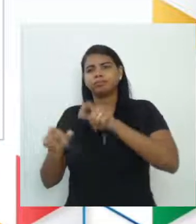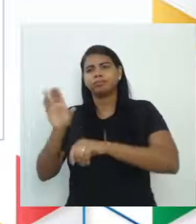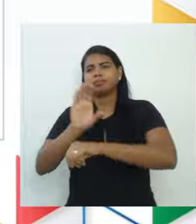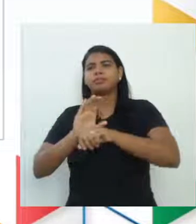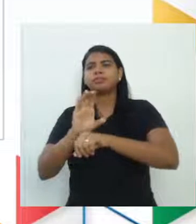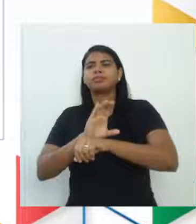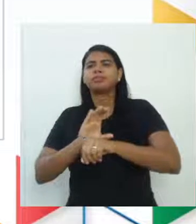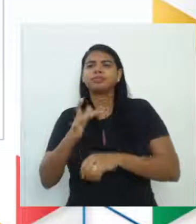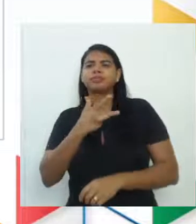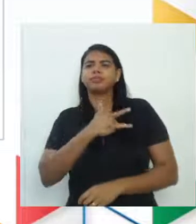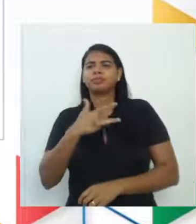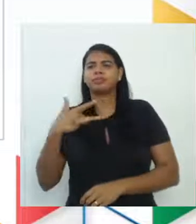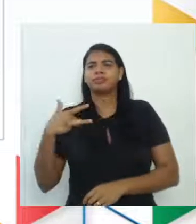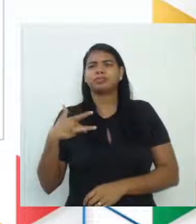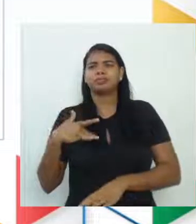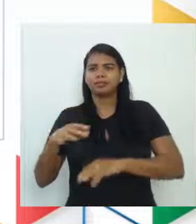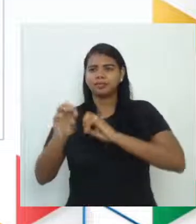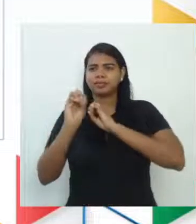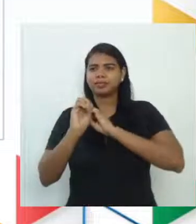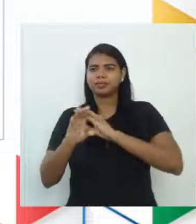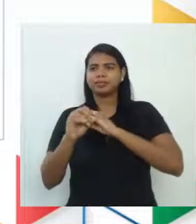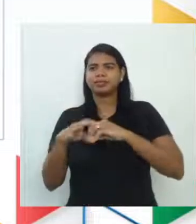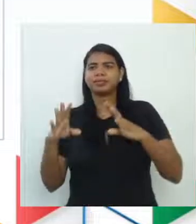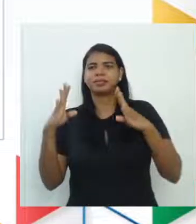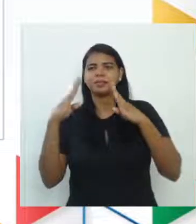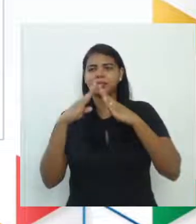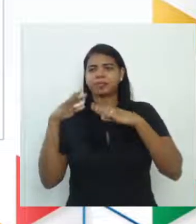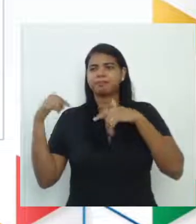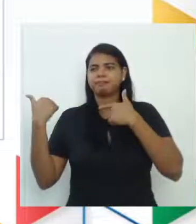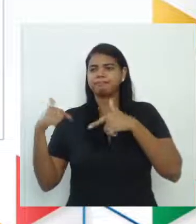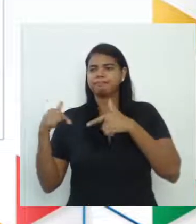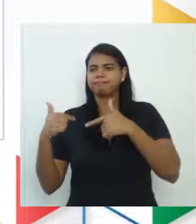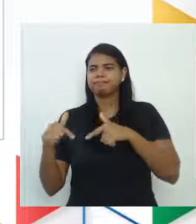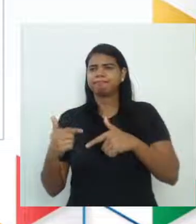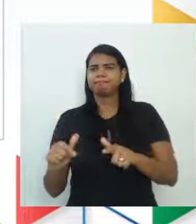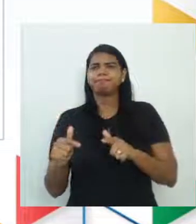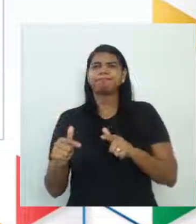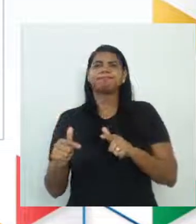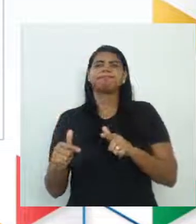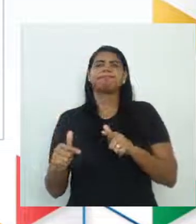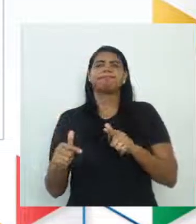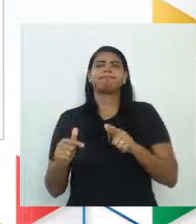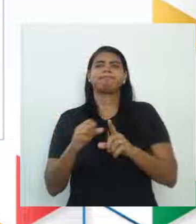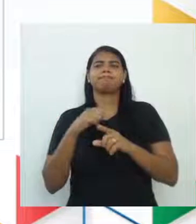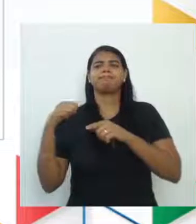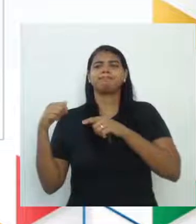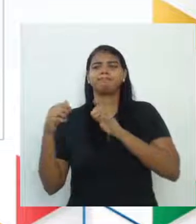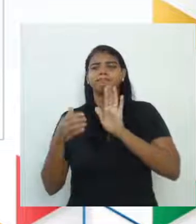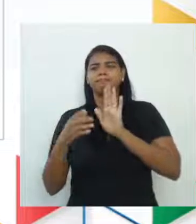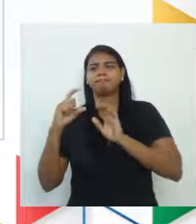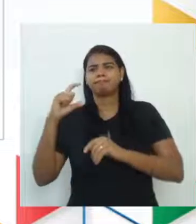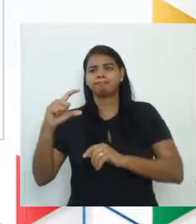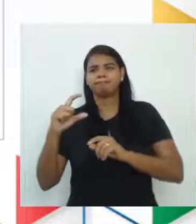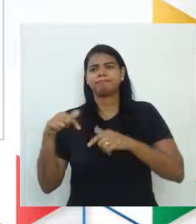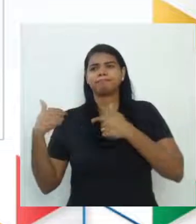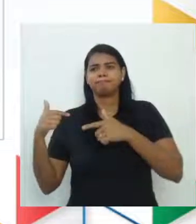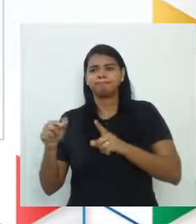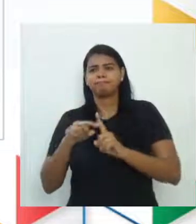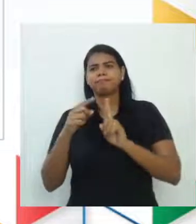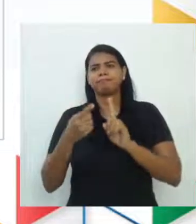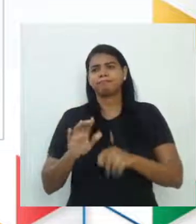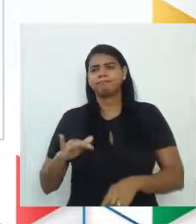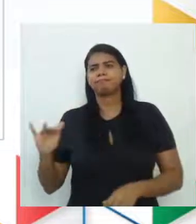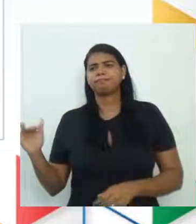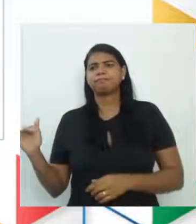são? Saúde, educação, moradia, trabalho, previdência social, proteção à maternidade e à